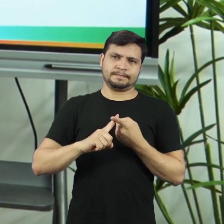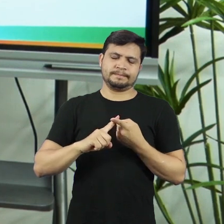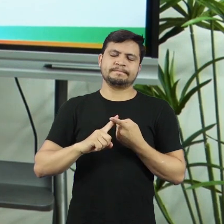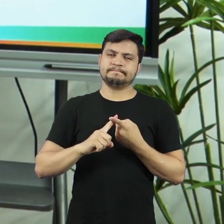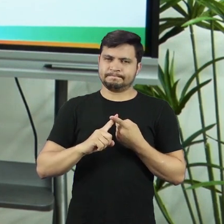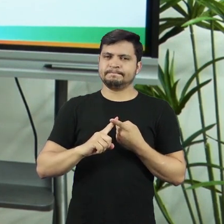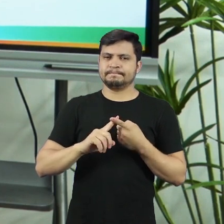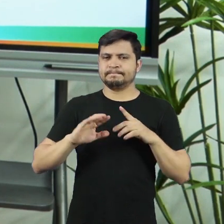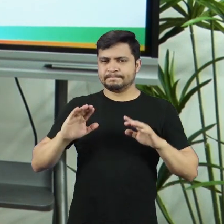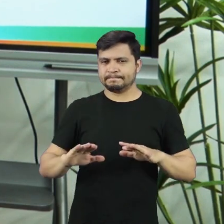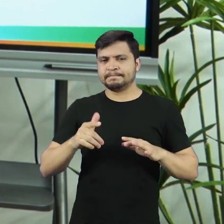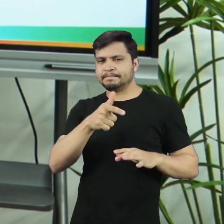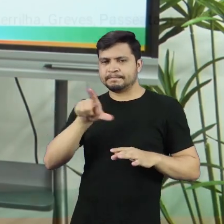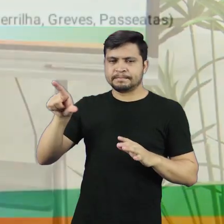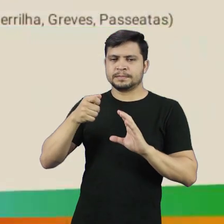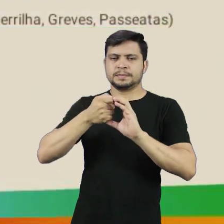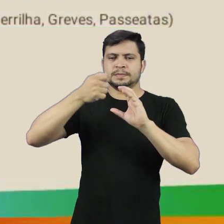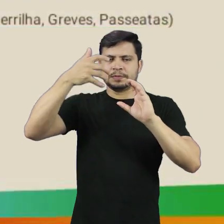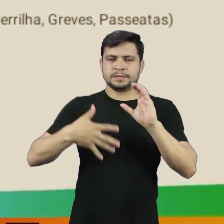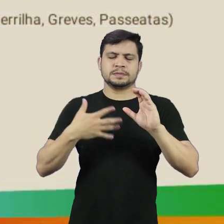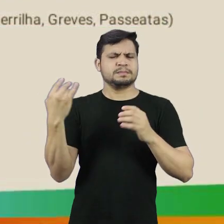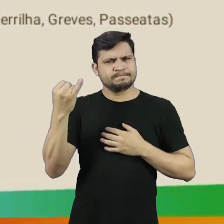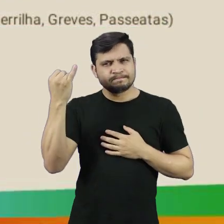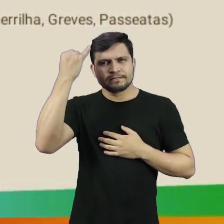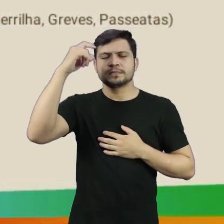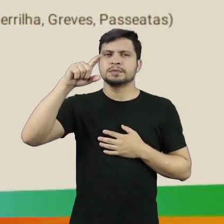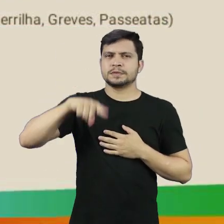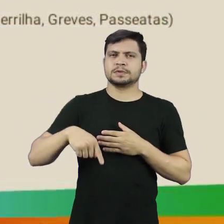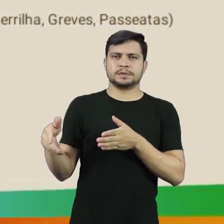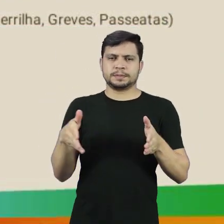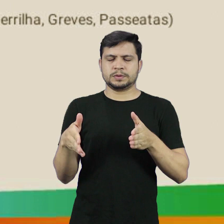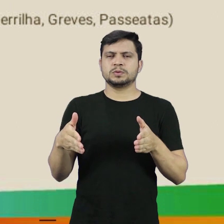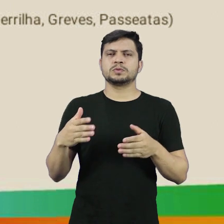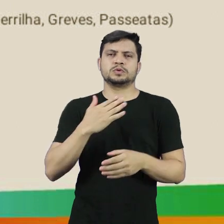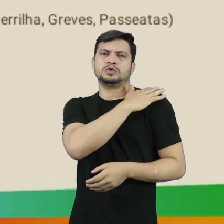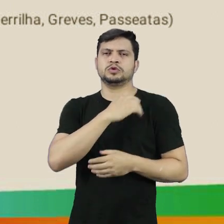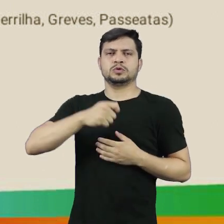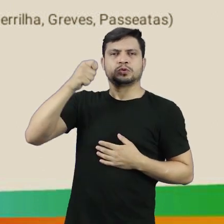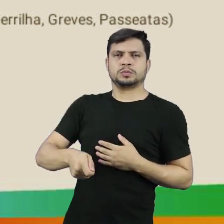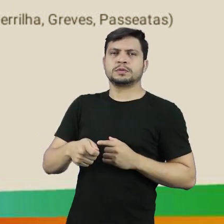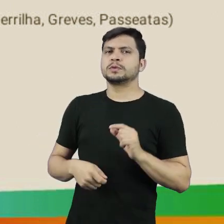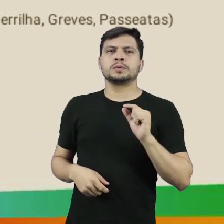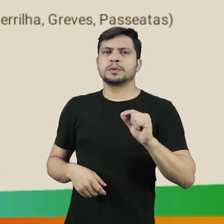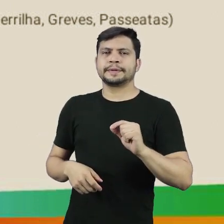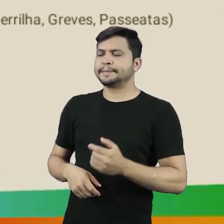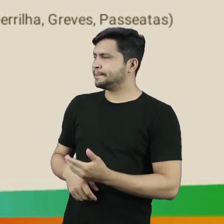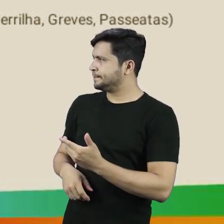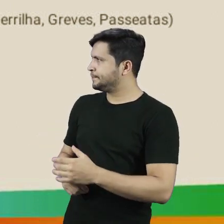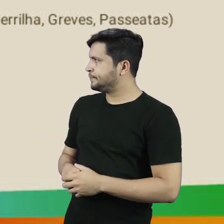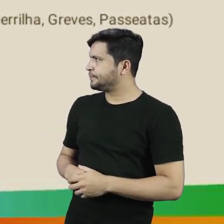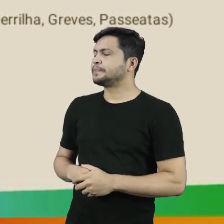civil-militar. Outra característica super importante da ditadura militar nesse período, a perseguição